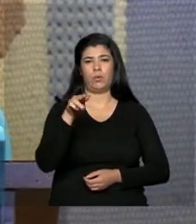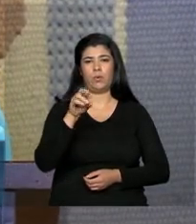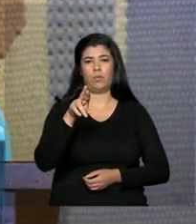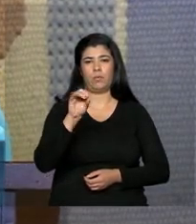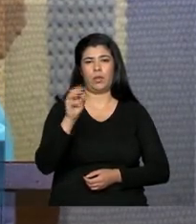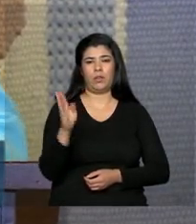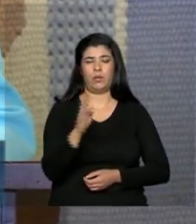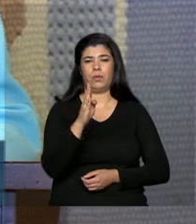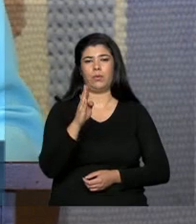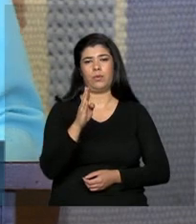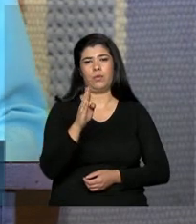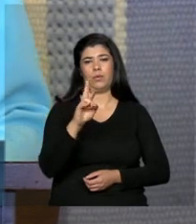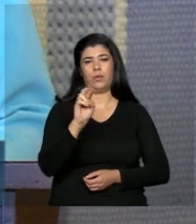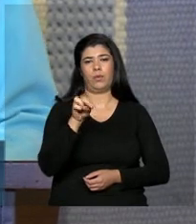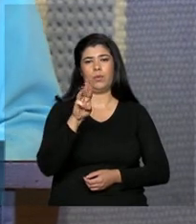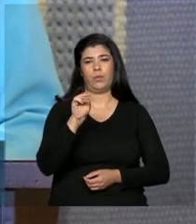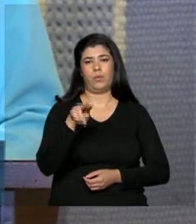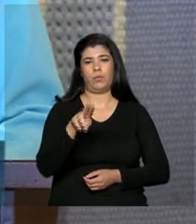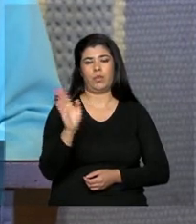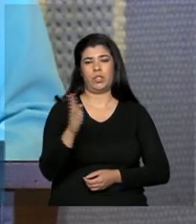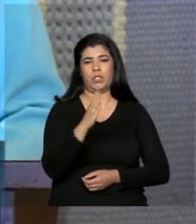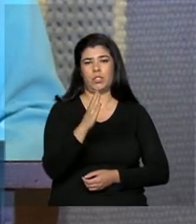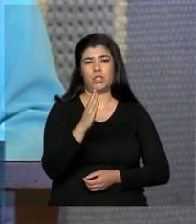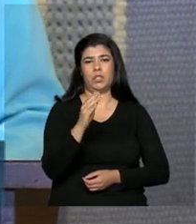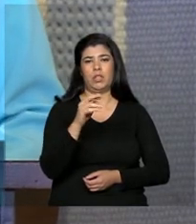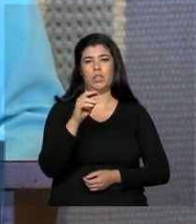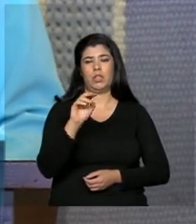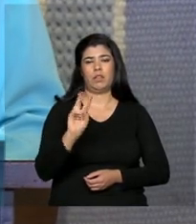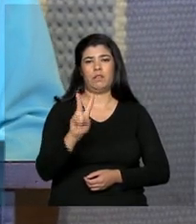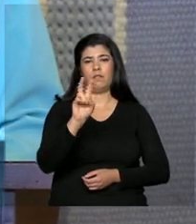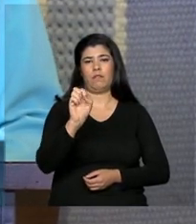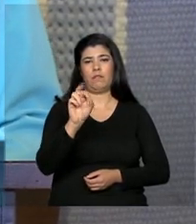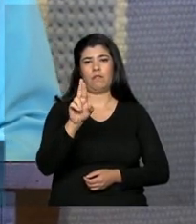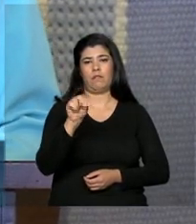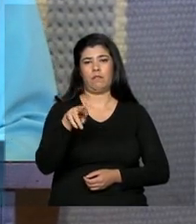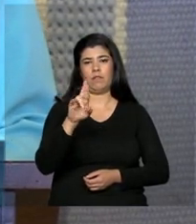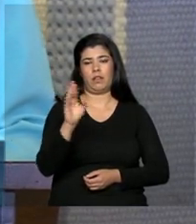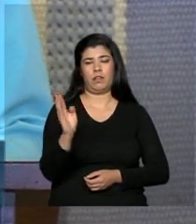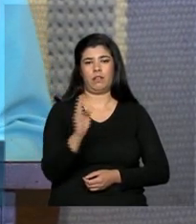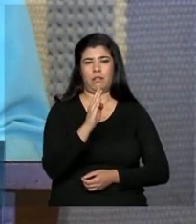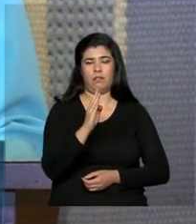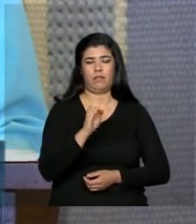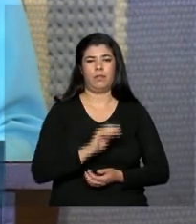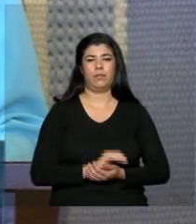Miro Teixeira, Rubens Bueno, Werner Wanderer.